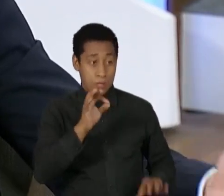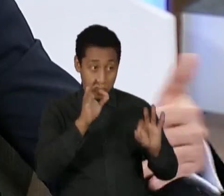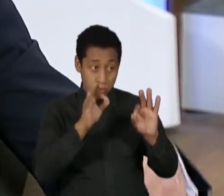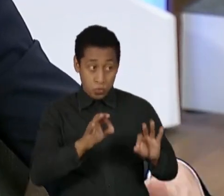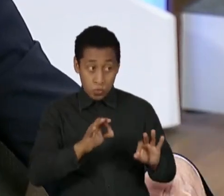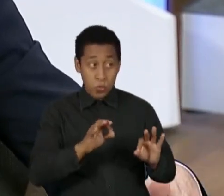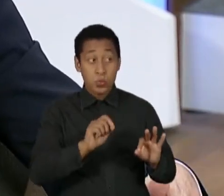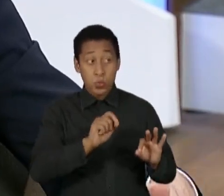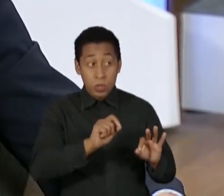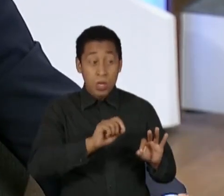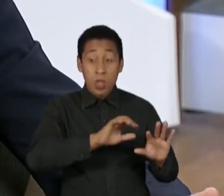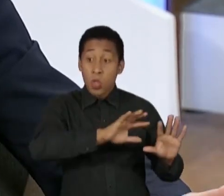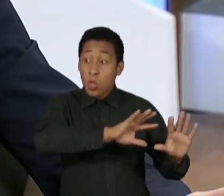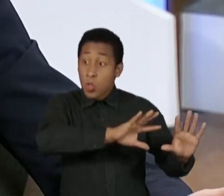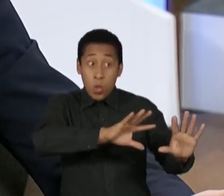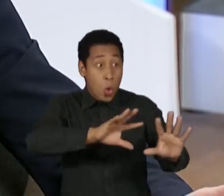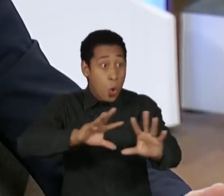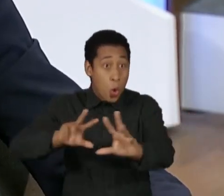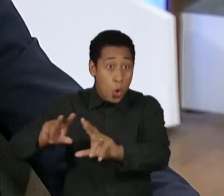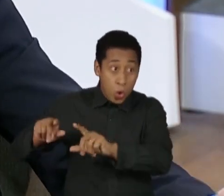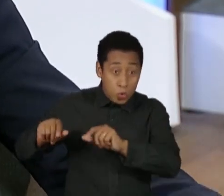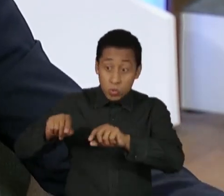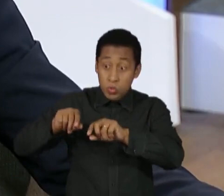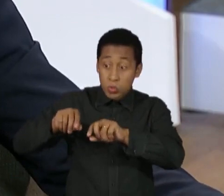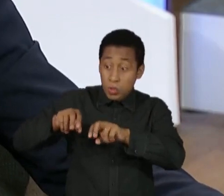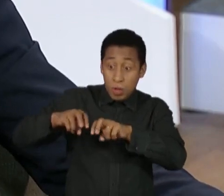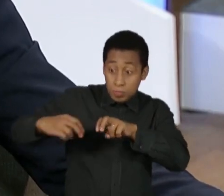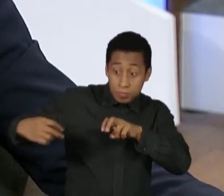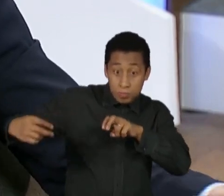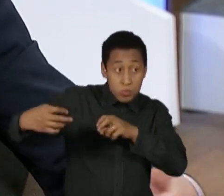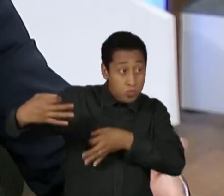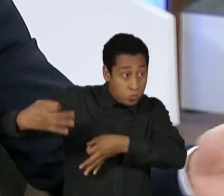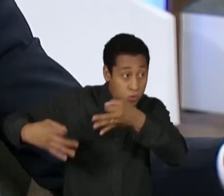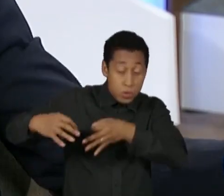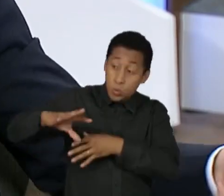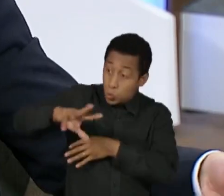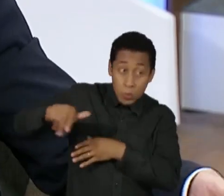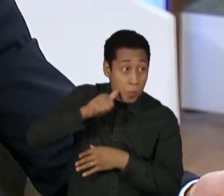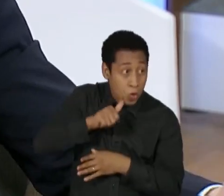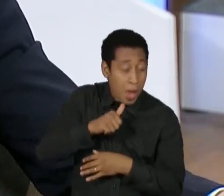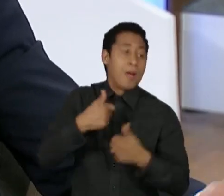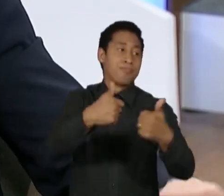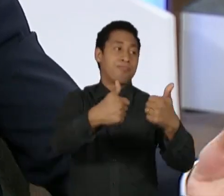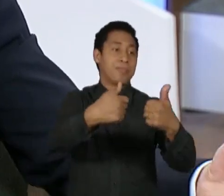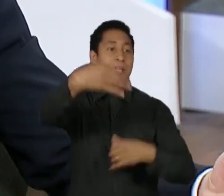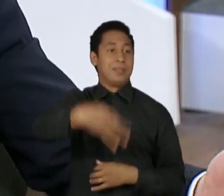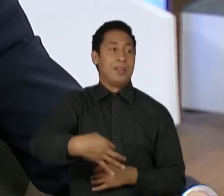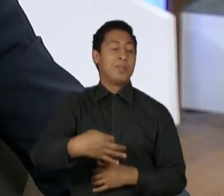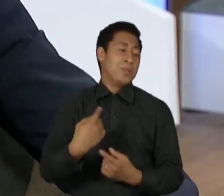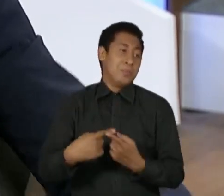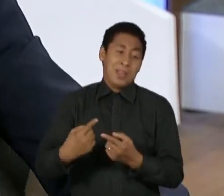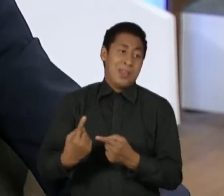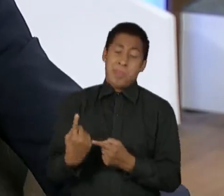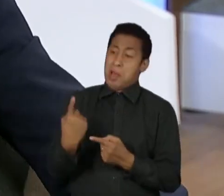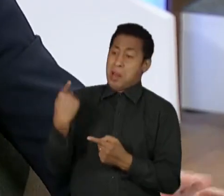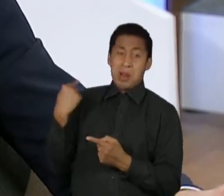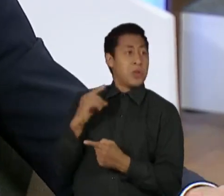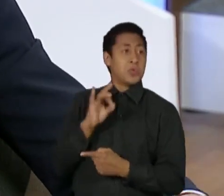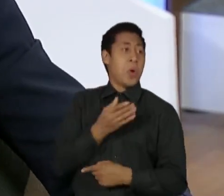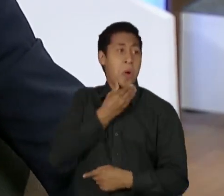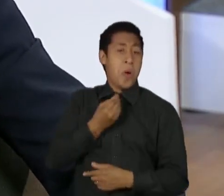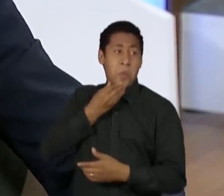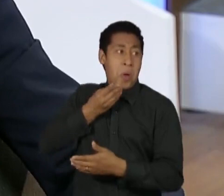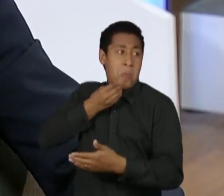Suprema Corte forem mulheres, porque durante tantos séculos só homens sentaram nessas cadeiras. Então, se um dia chegar a ter